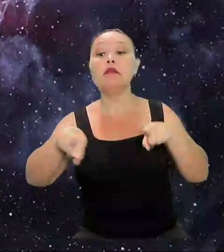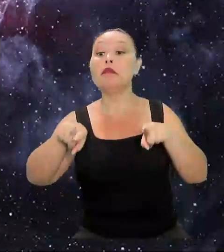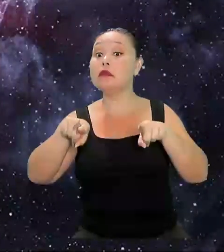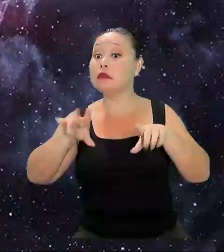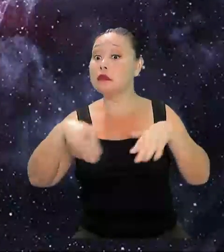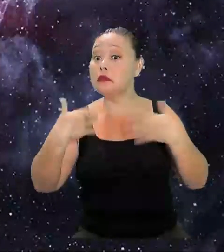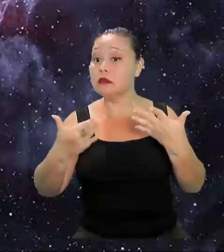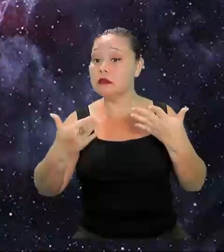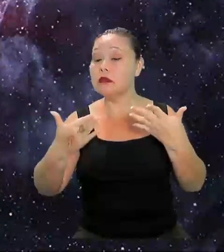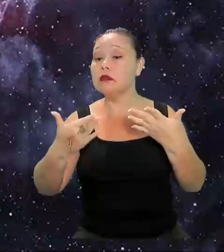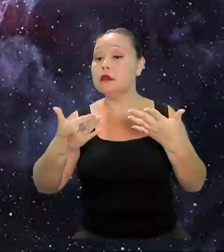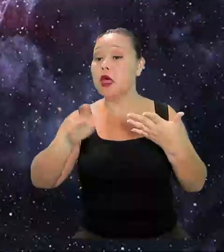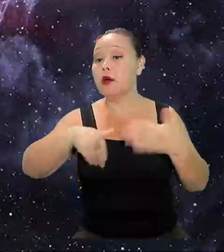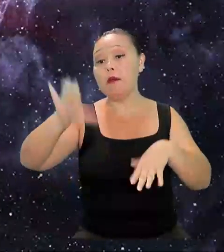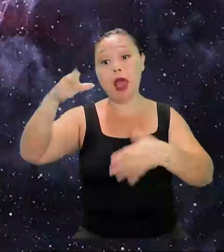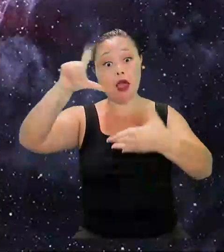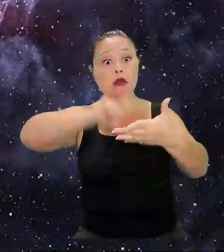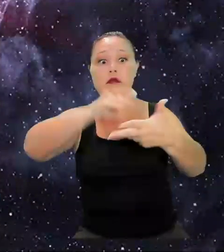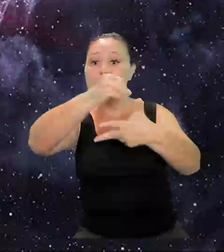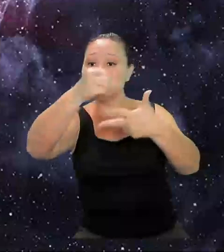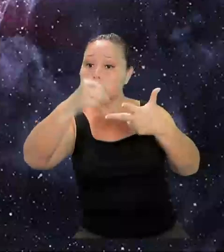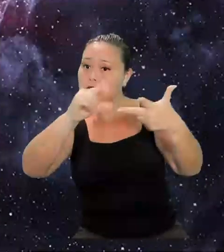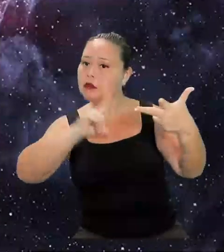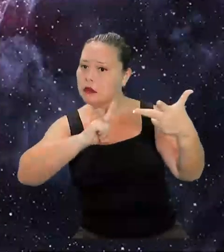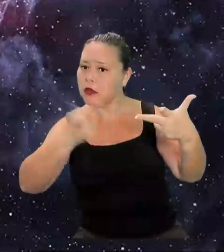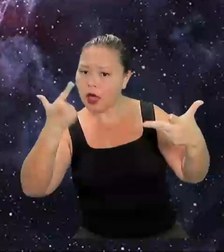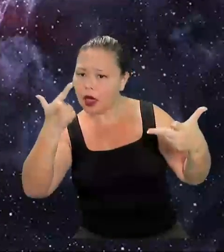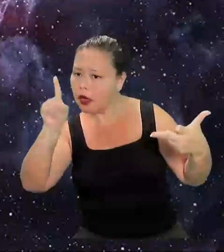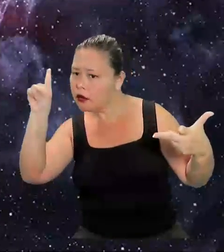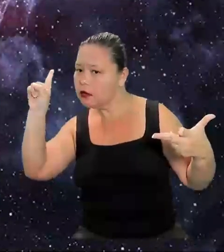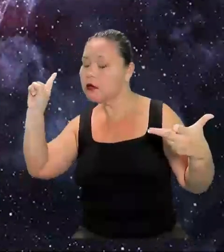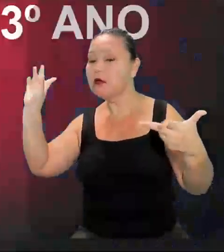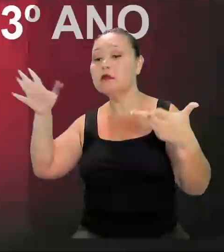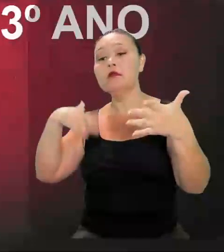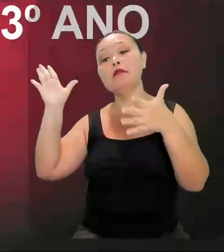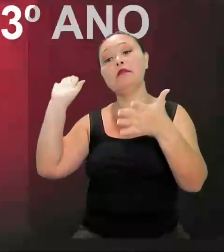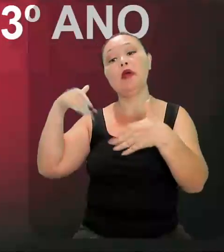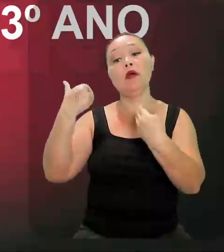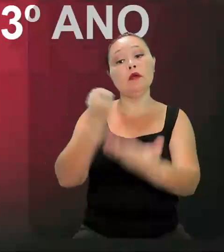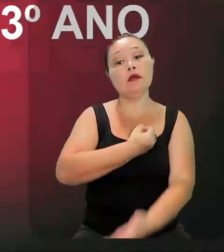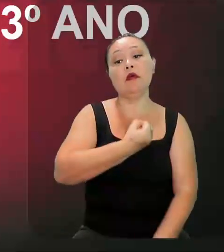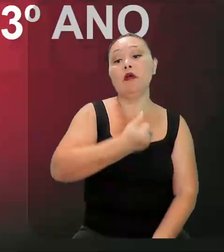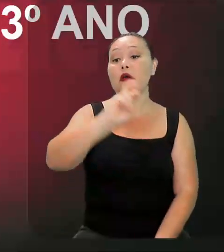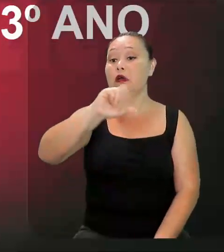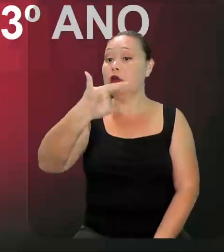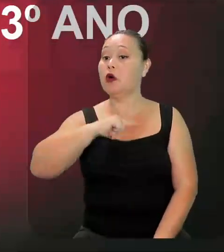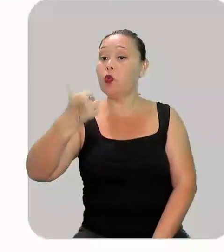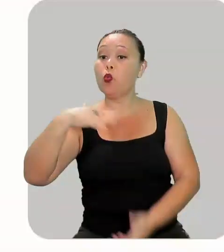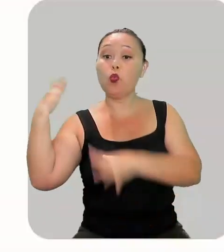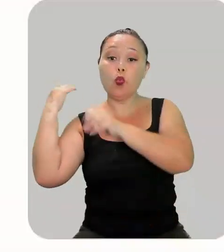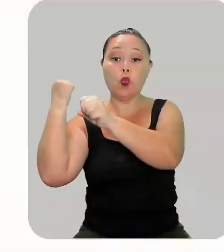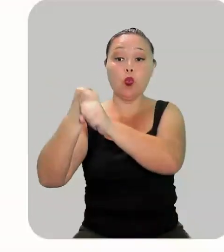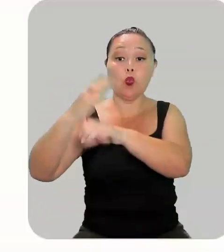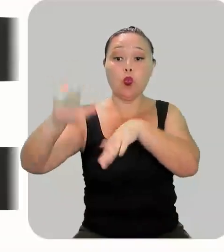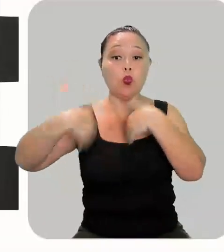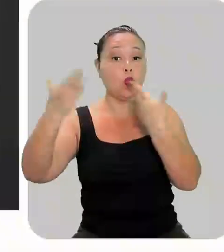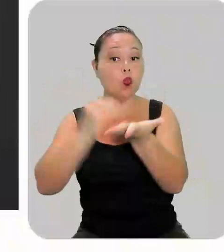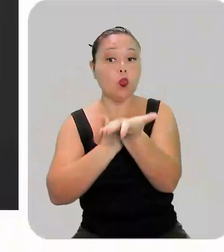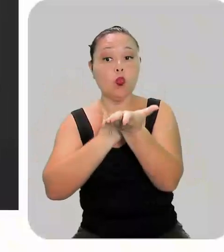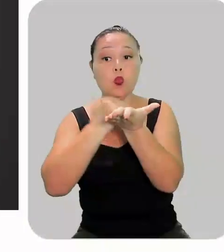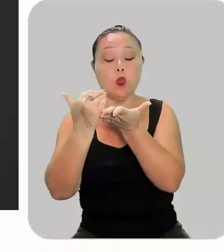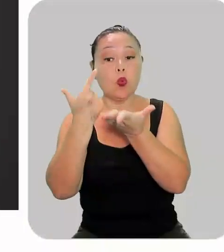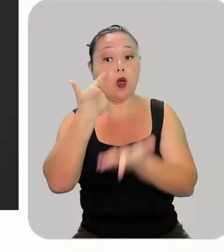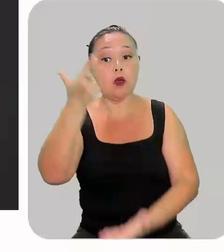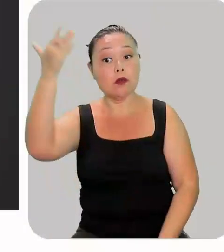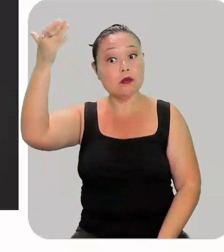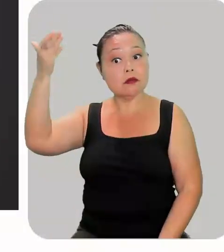inclusive aquelas que mais caem no Enem, né? Vamos dar uma olhada? Olha lá, aula 51.2, a nossa revisão. Vamos começar assim,